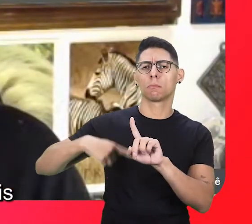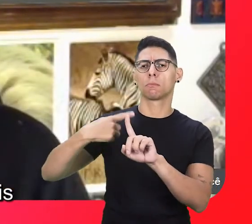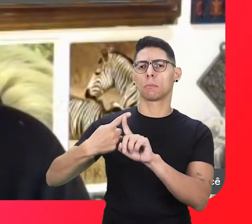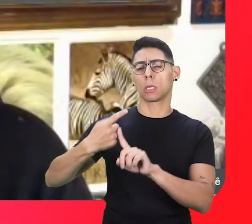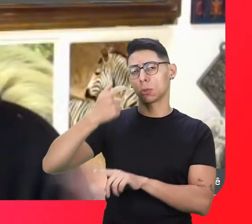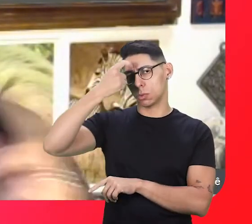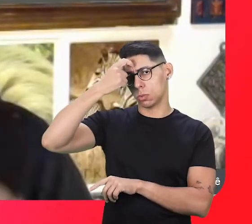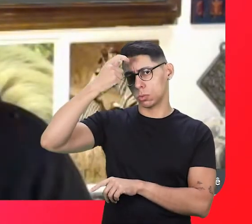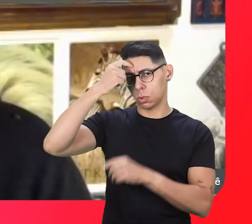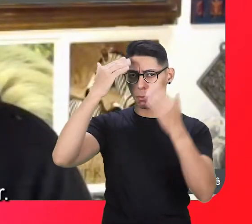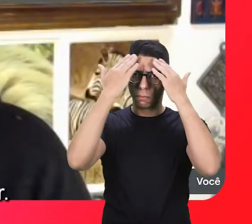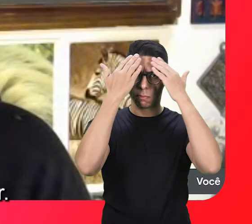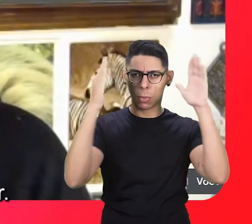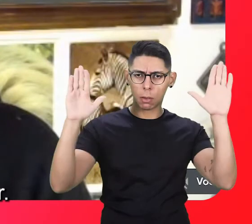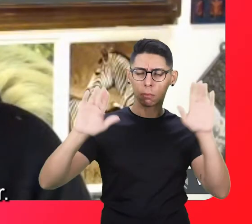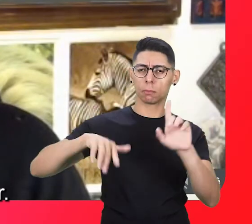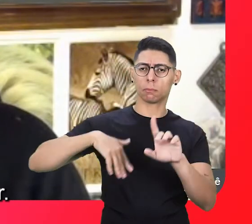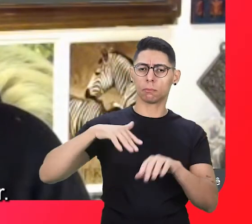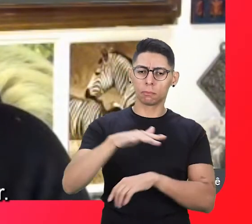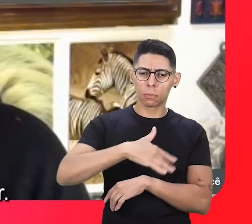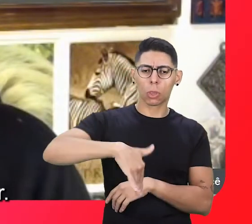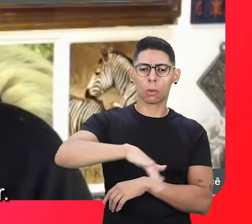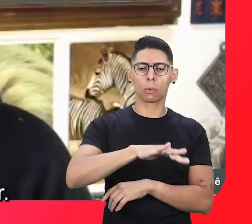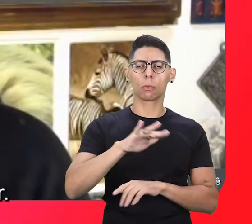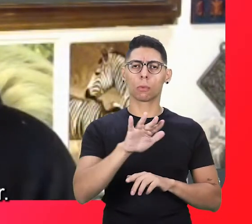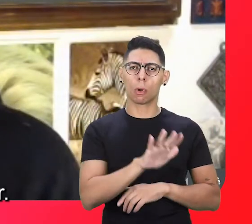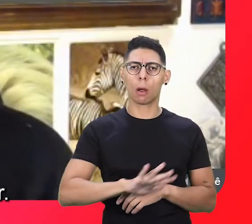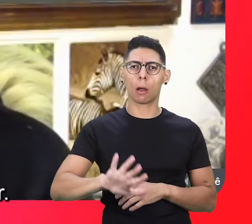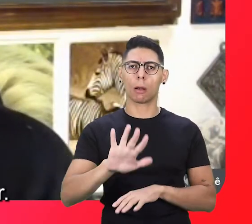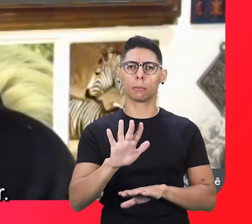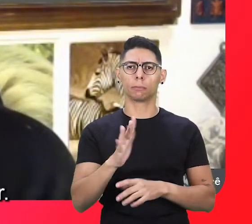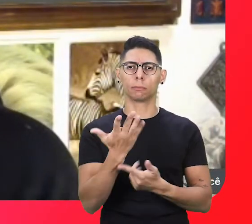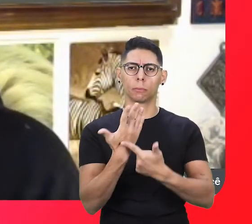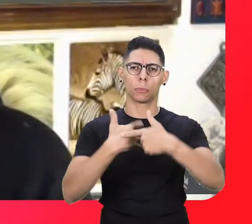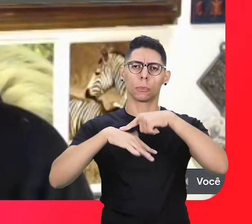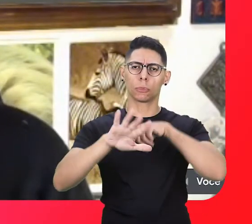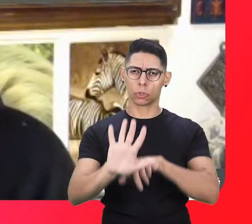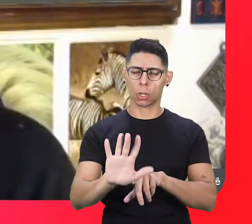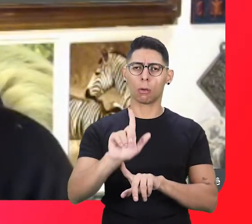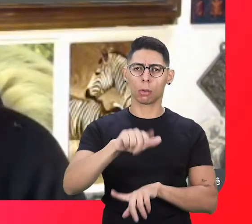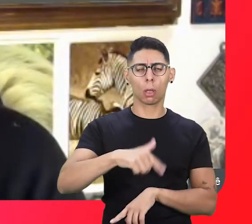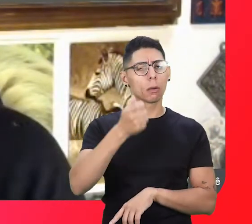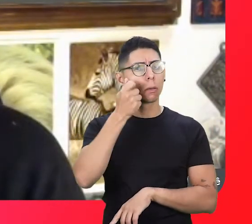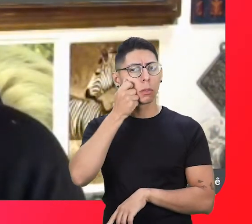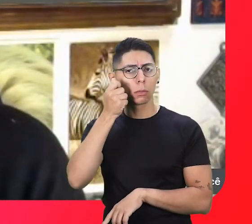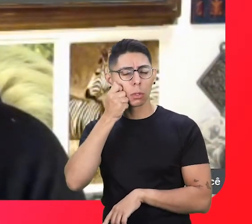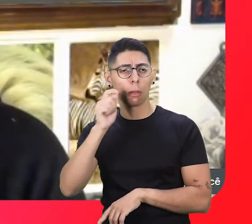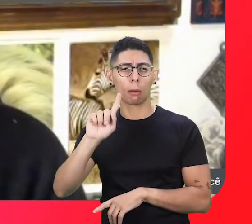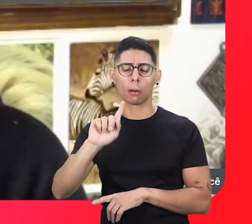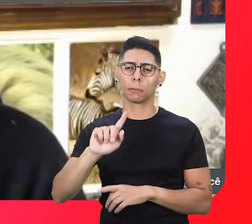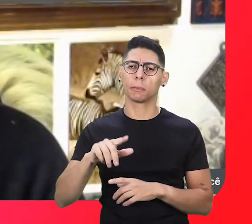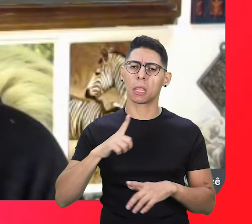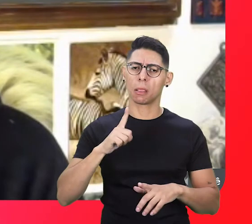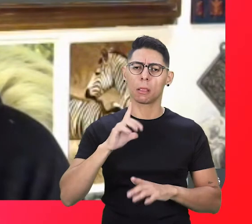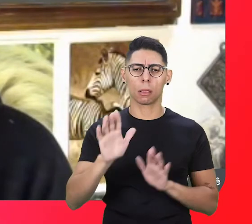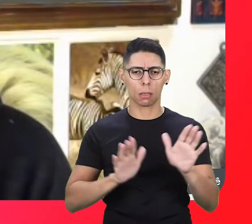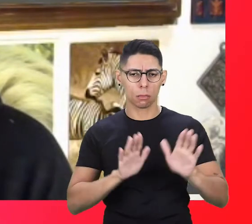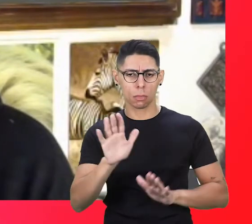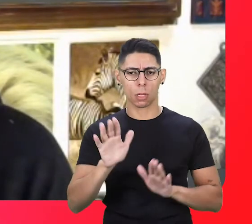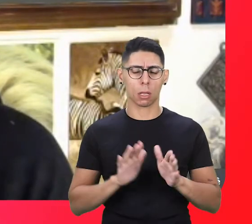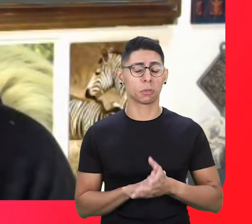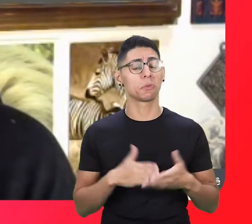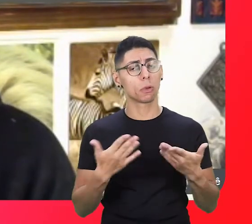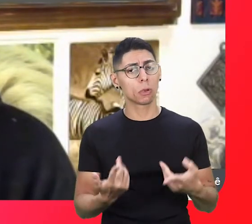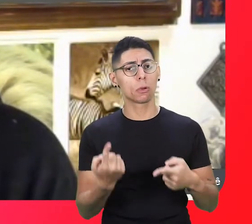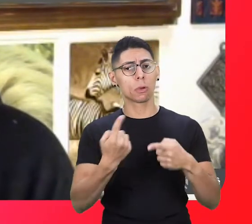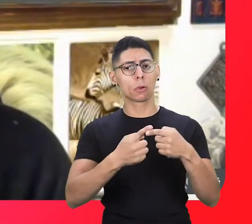vez mais, no meio digital, que no caso é o celular, e com acessibilidade. É muito difícil